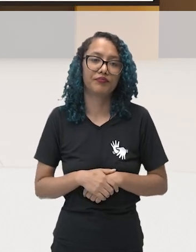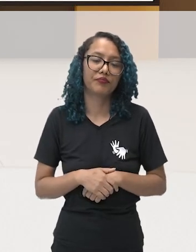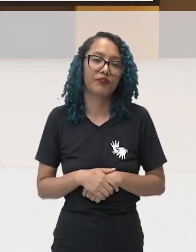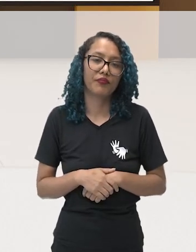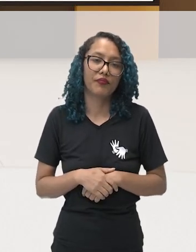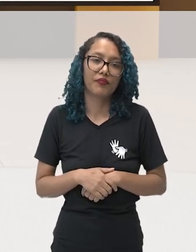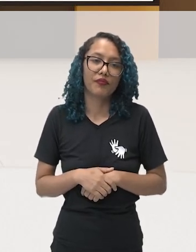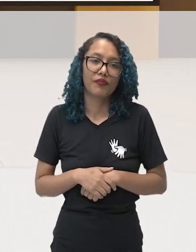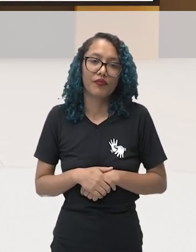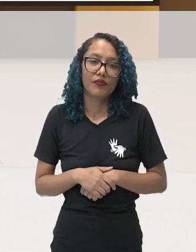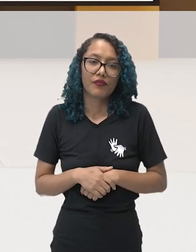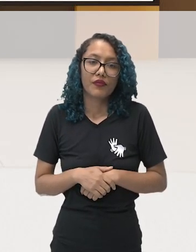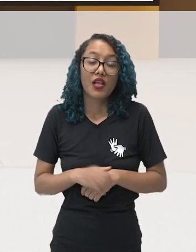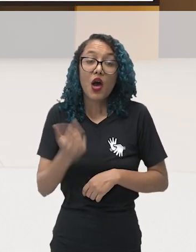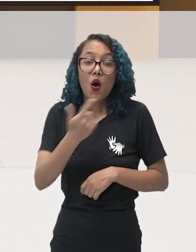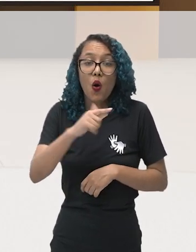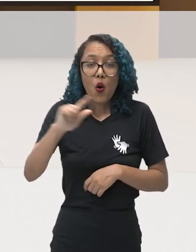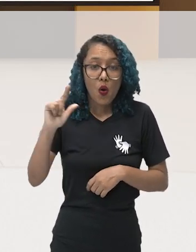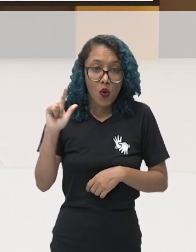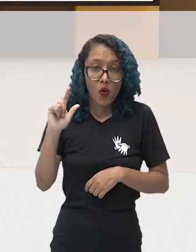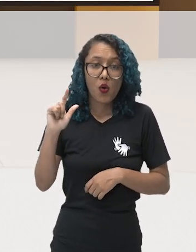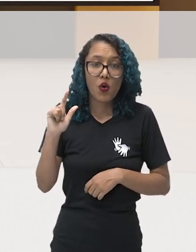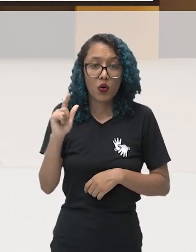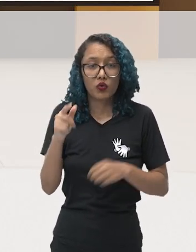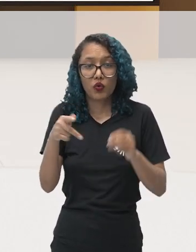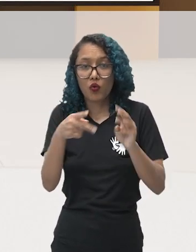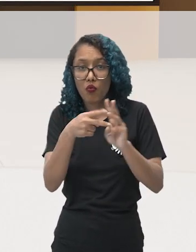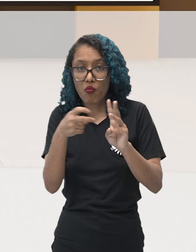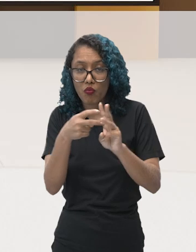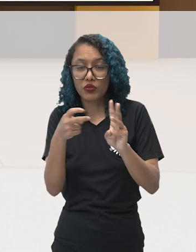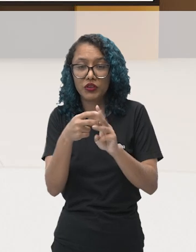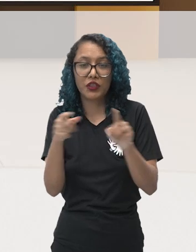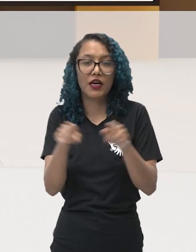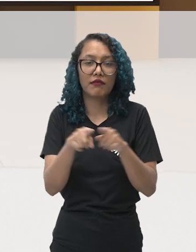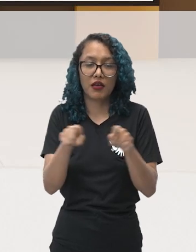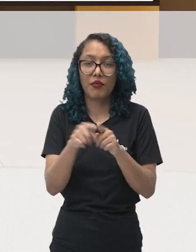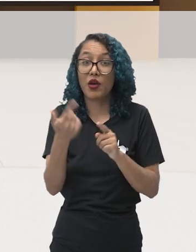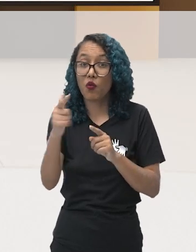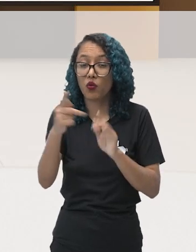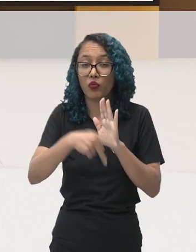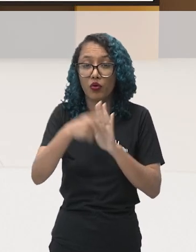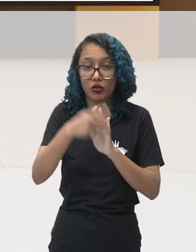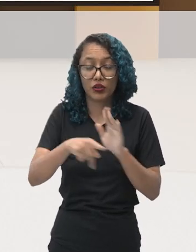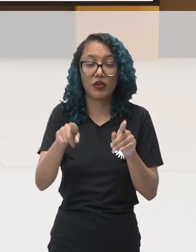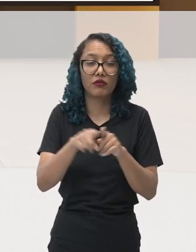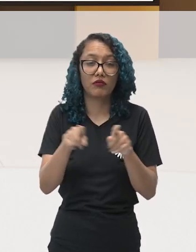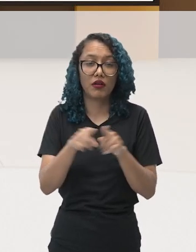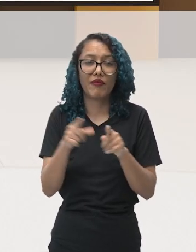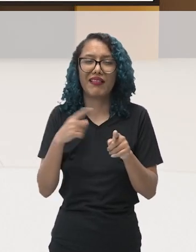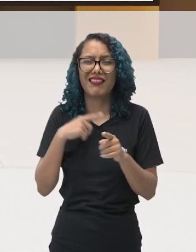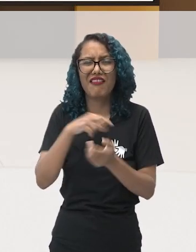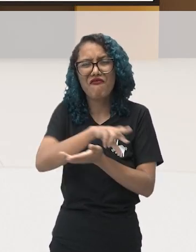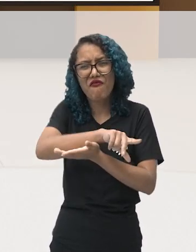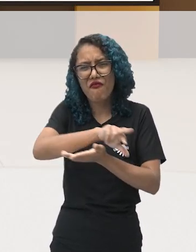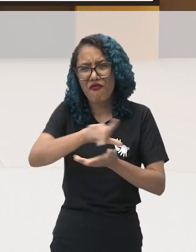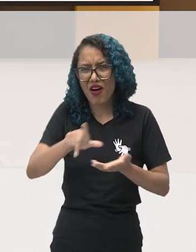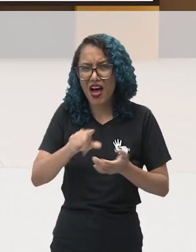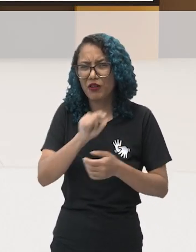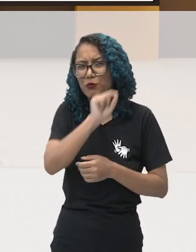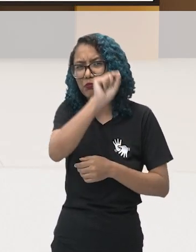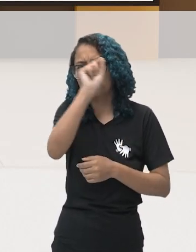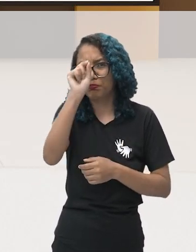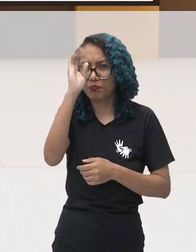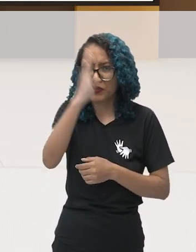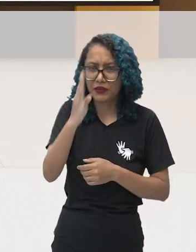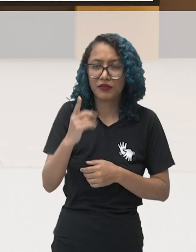povo Paetê Suruí. Também é um dos projetos. Existem vários por todo o Brasil. Trouxemos